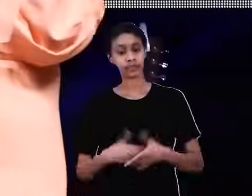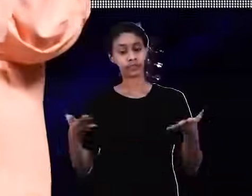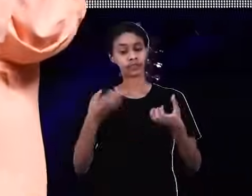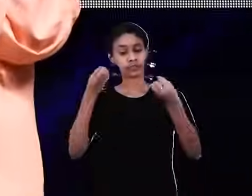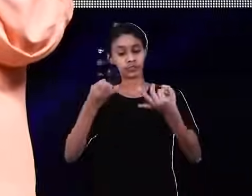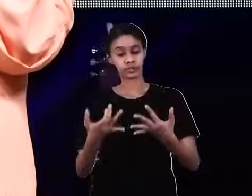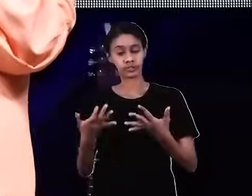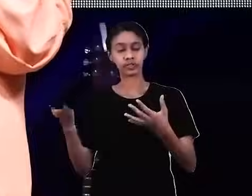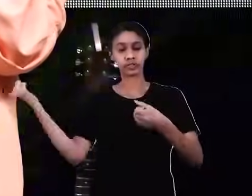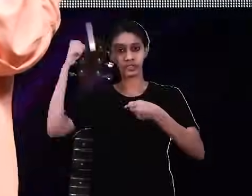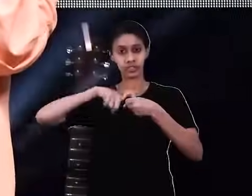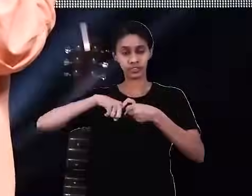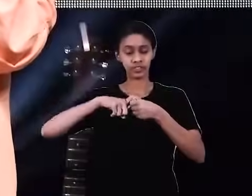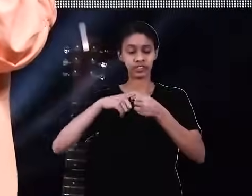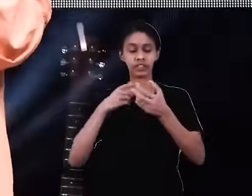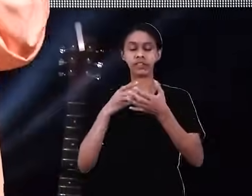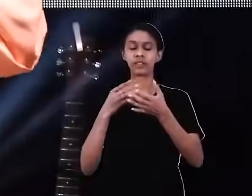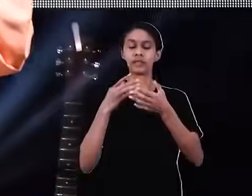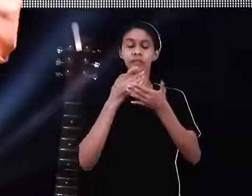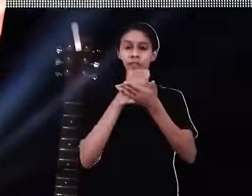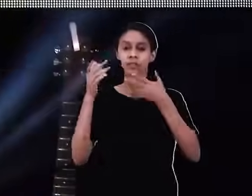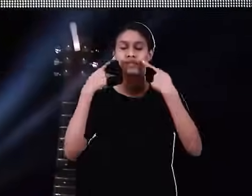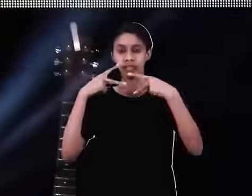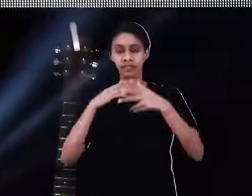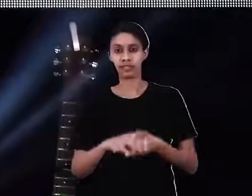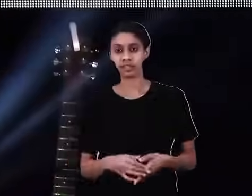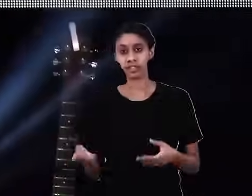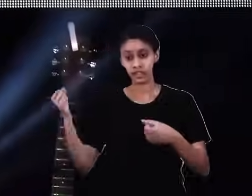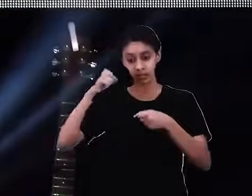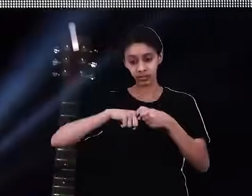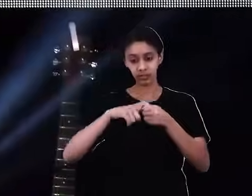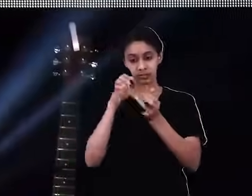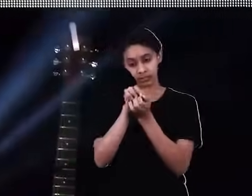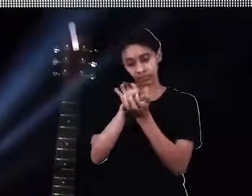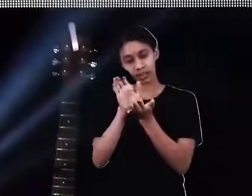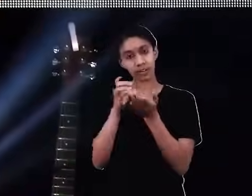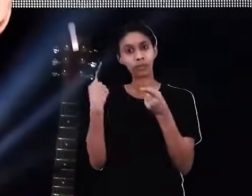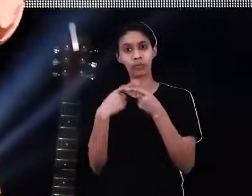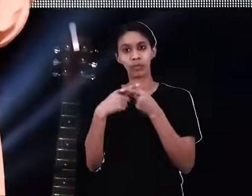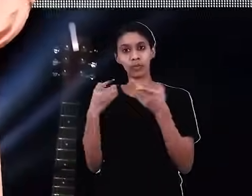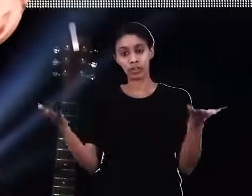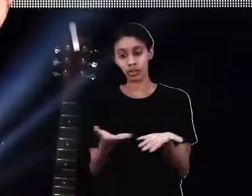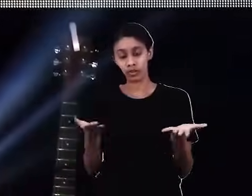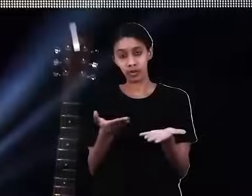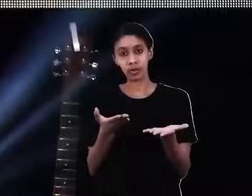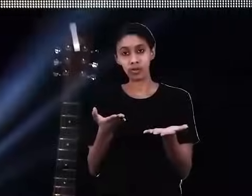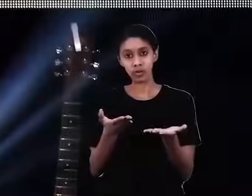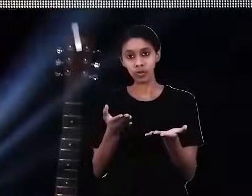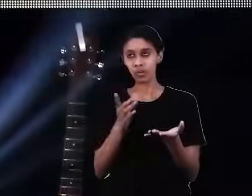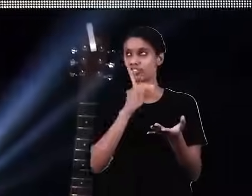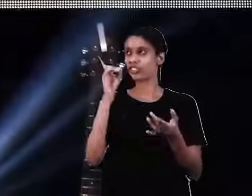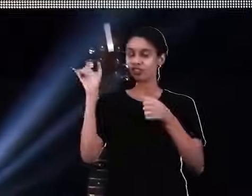quero trazer vocês de volta pro início da mensagem. De volta pra concha. Porque hoje Deus vai nos dar as estratégias que a gente